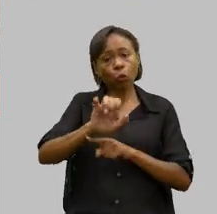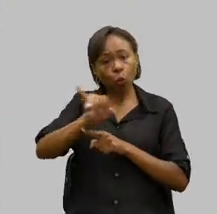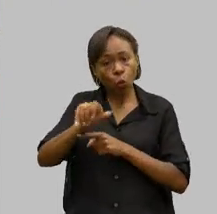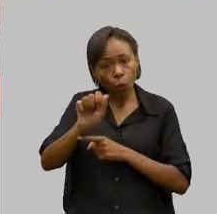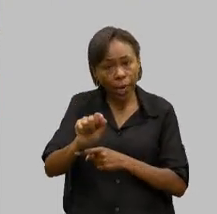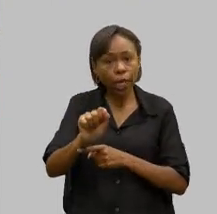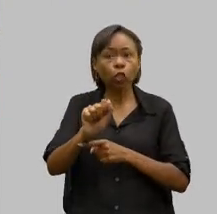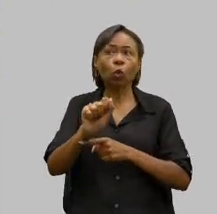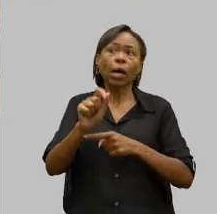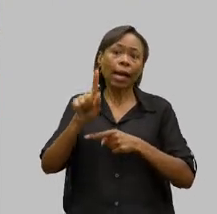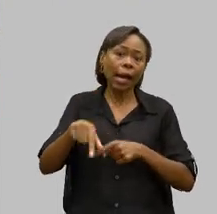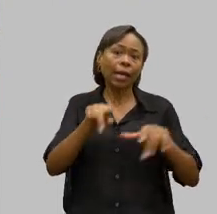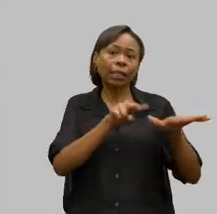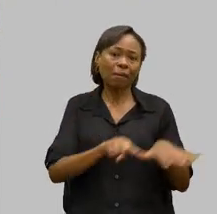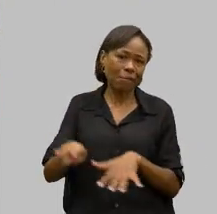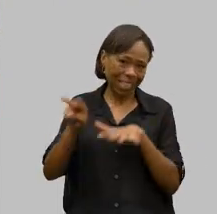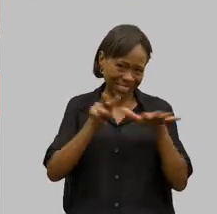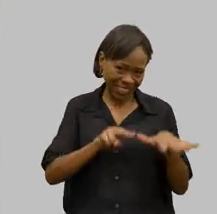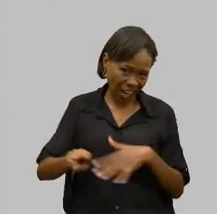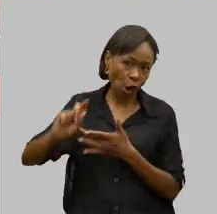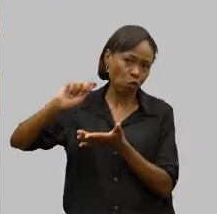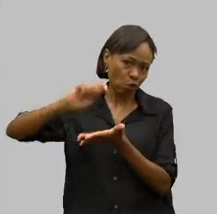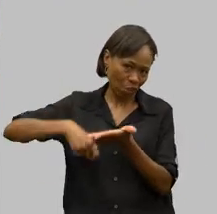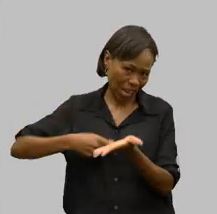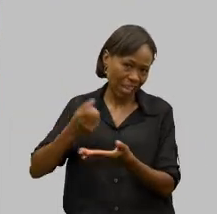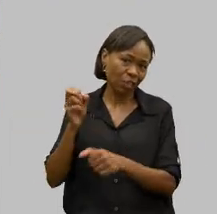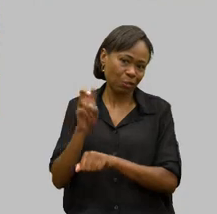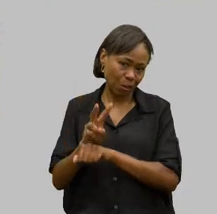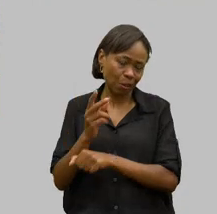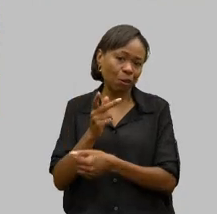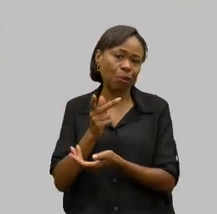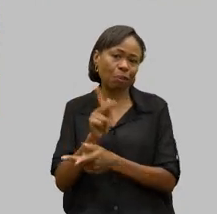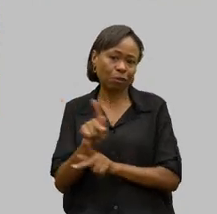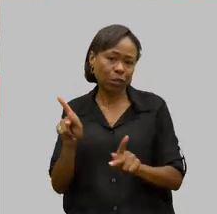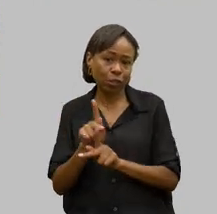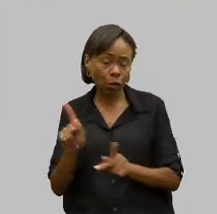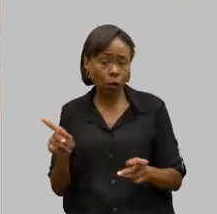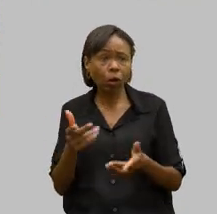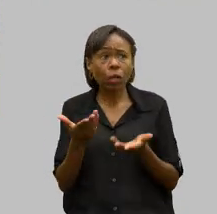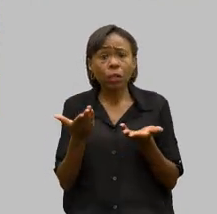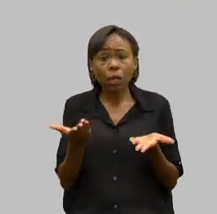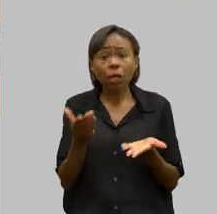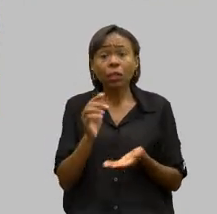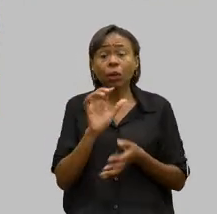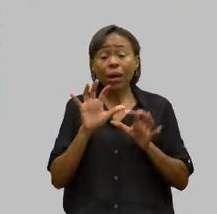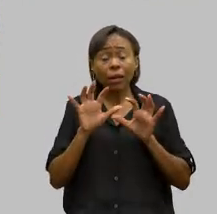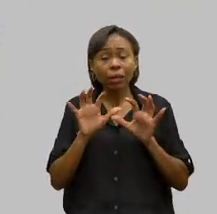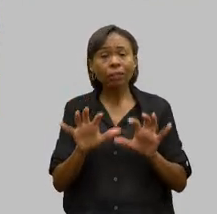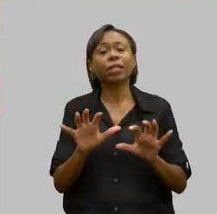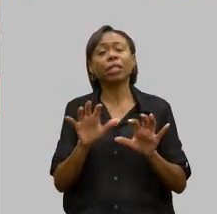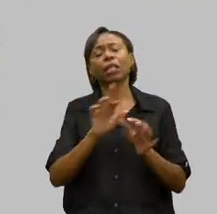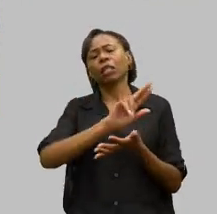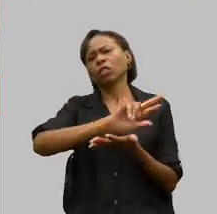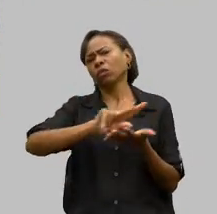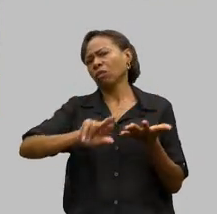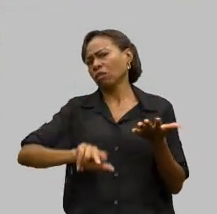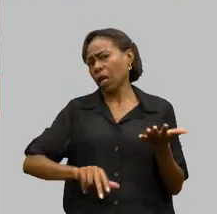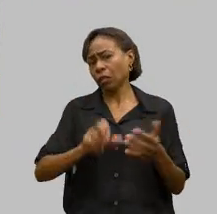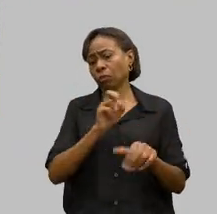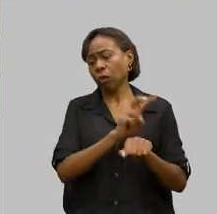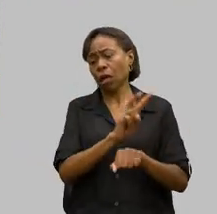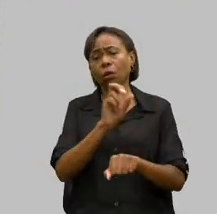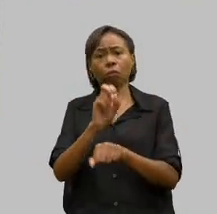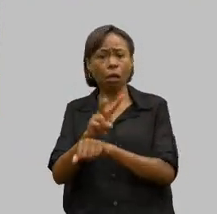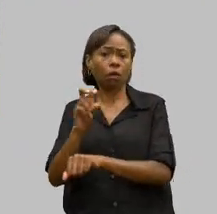Eu também contrato o professor para agrupamento. Então, são estes diversos cargos que não